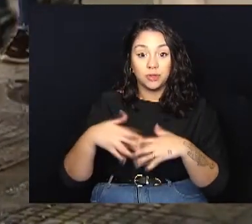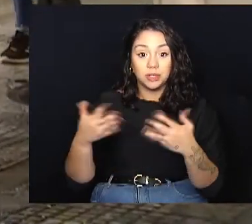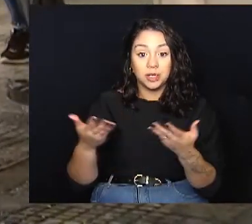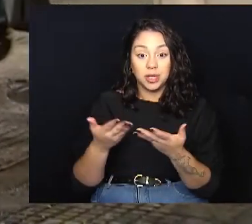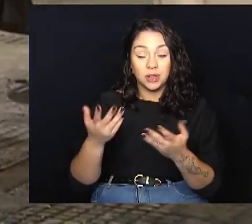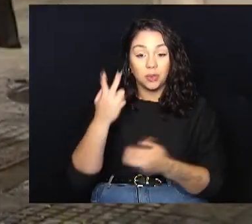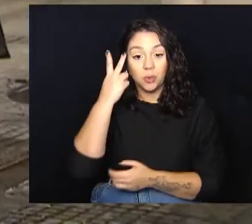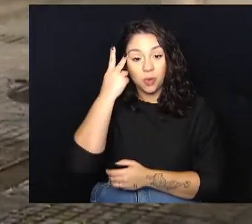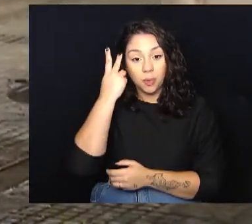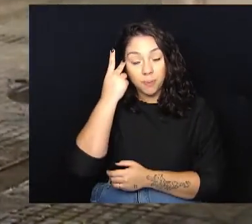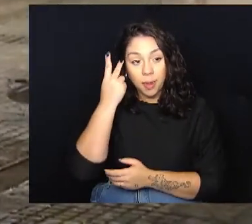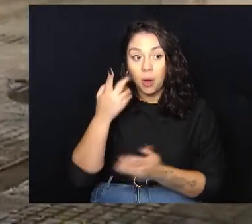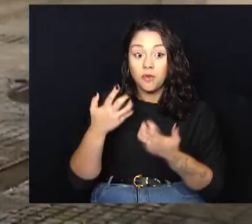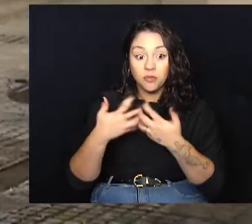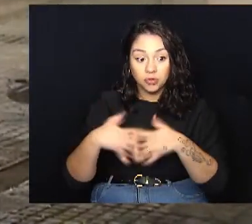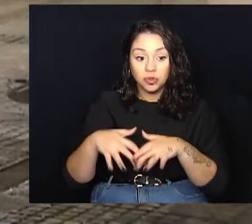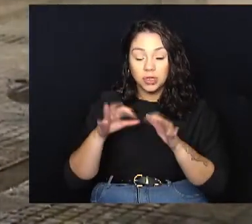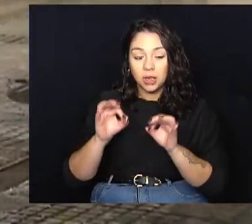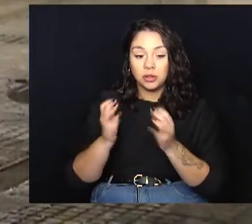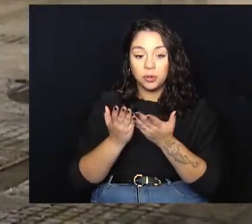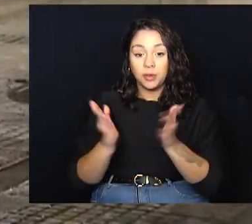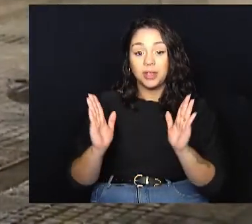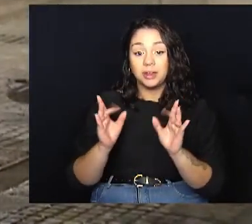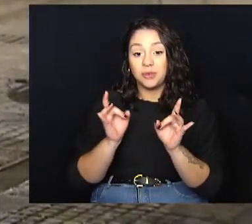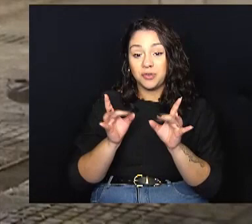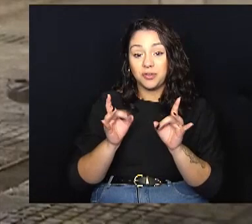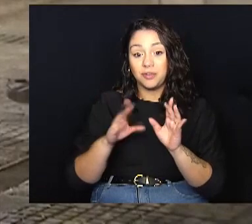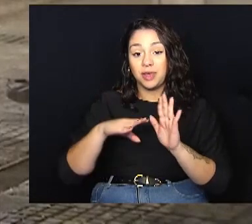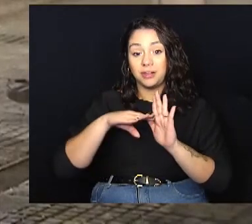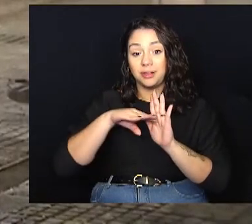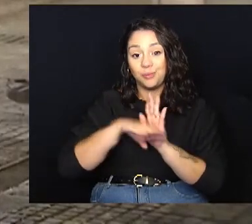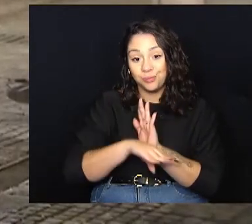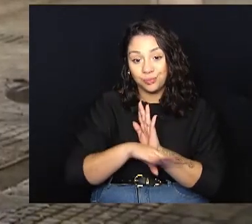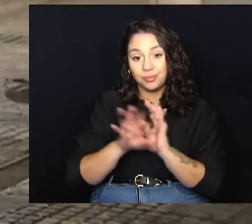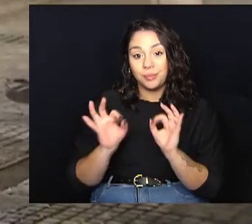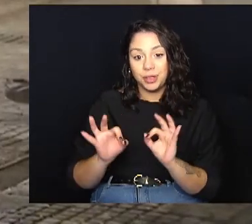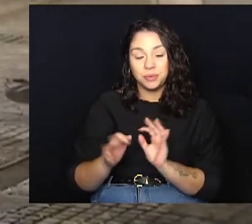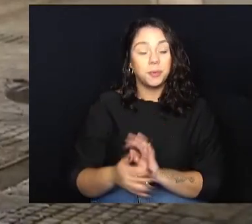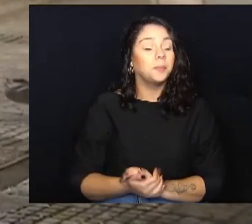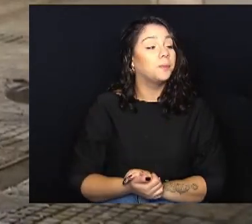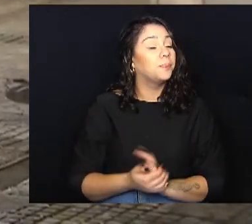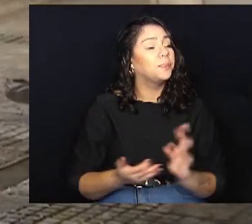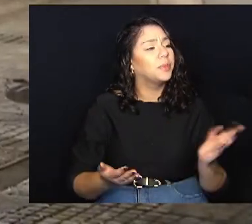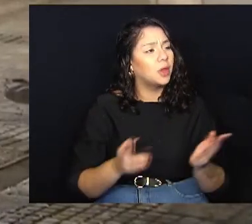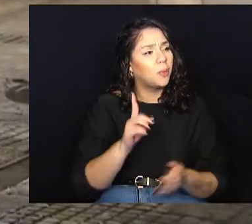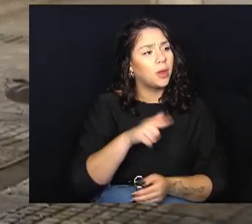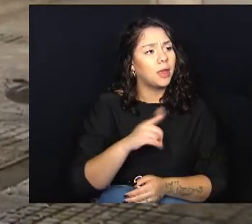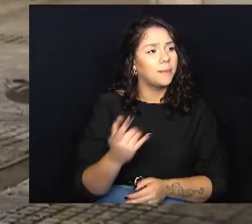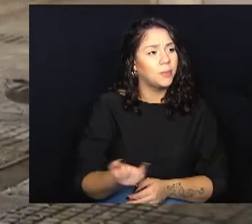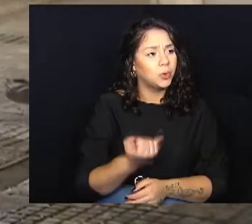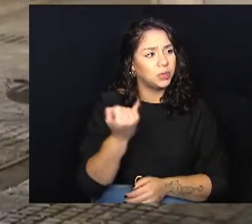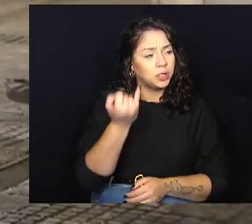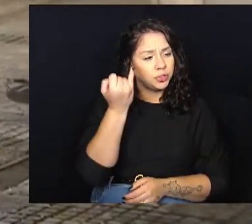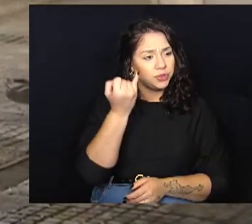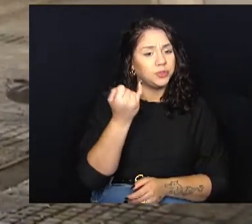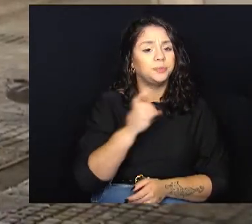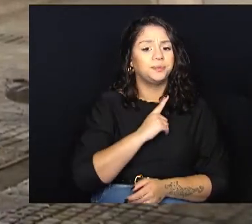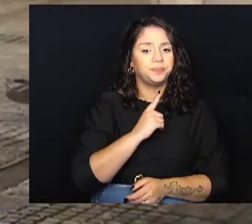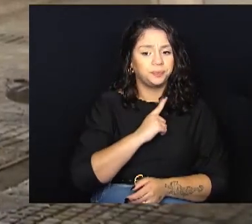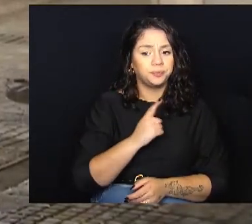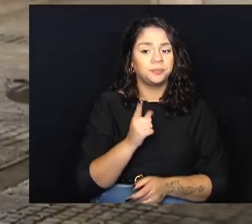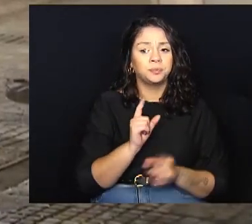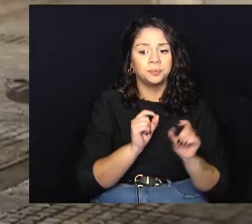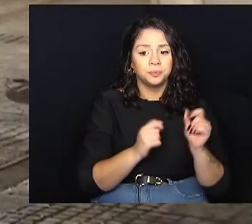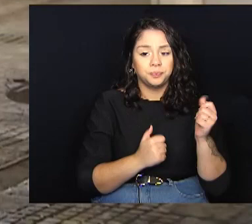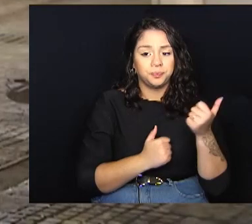normal então com tudo isso as vendas caíram um pouco bom é importante né que a gente Reforce né